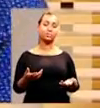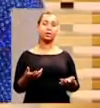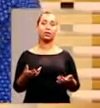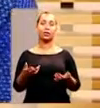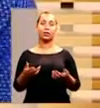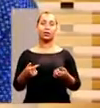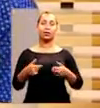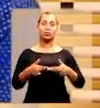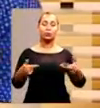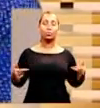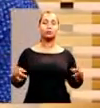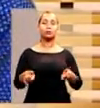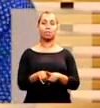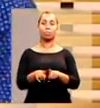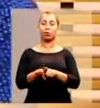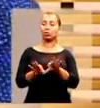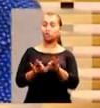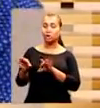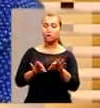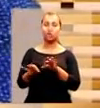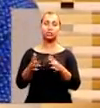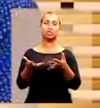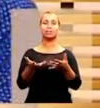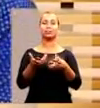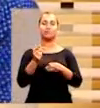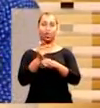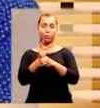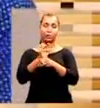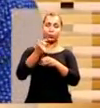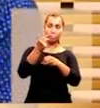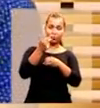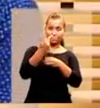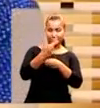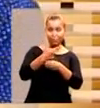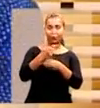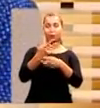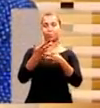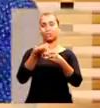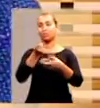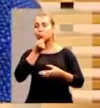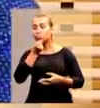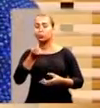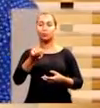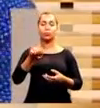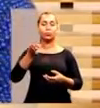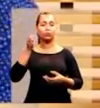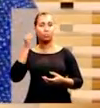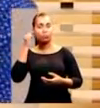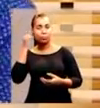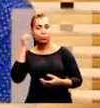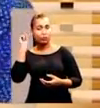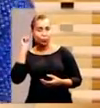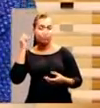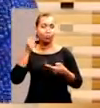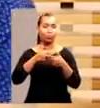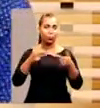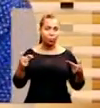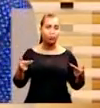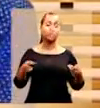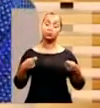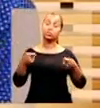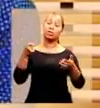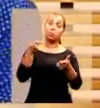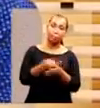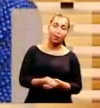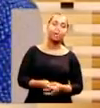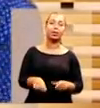vem na questão de equipamento, aí a gente tem uma dificuldade aí, que aí tem que, além de tudo,